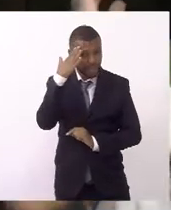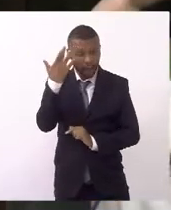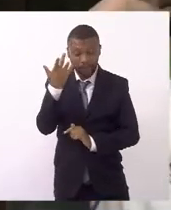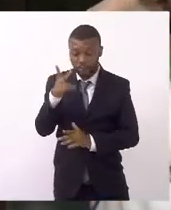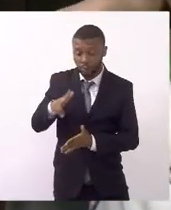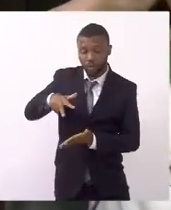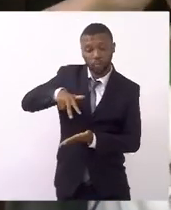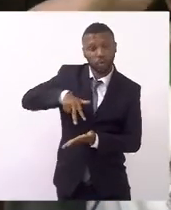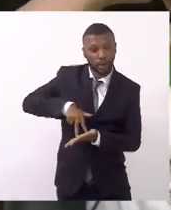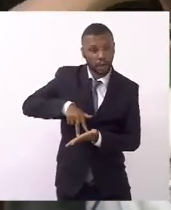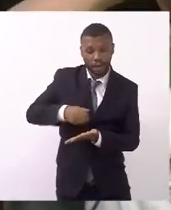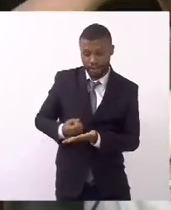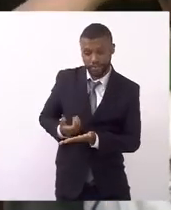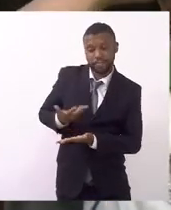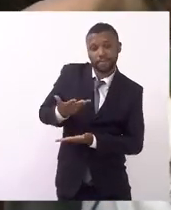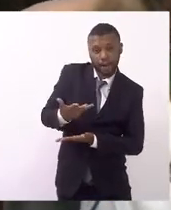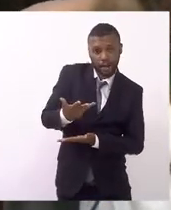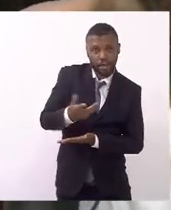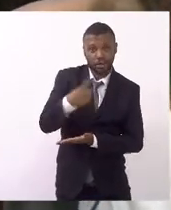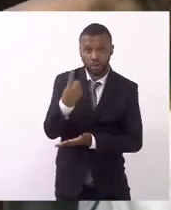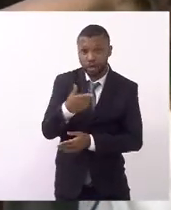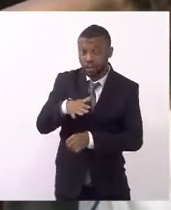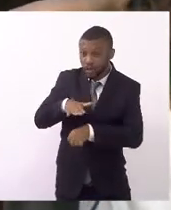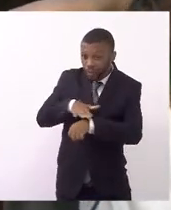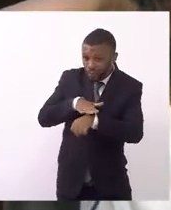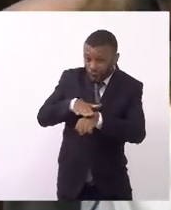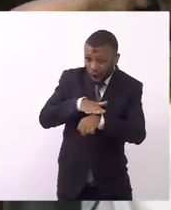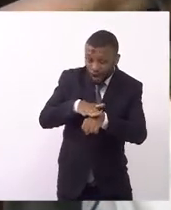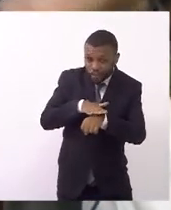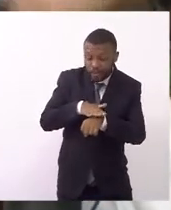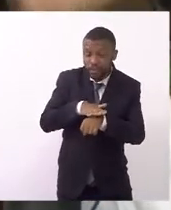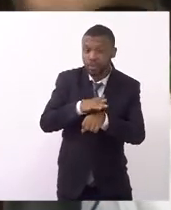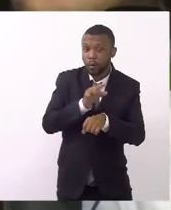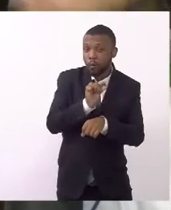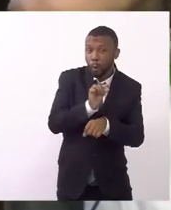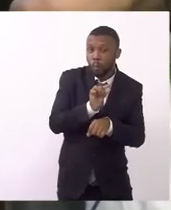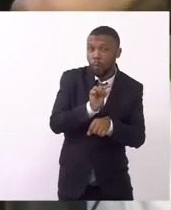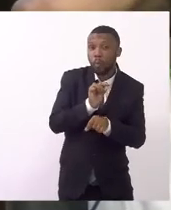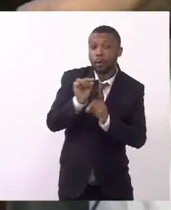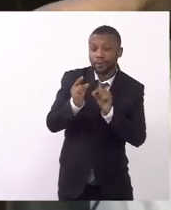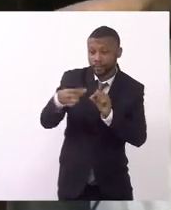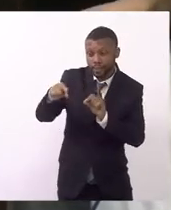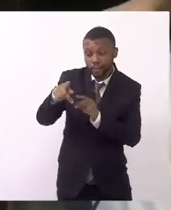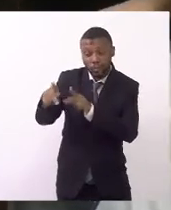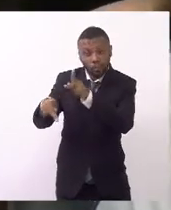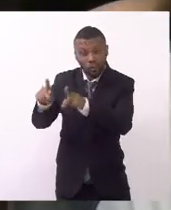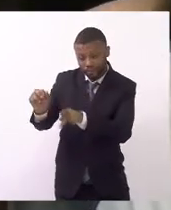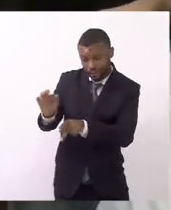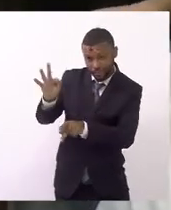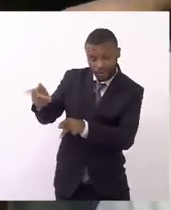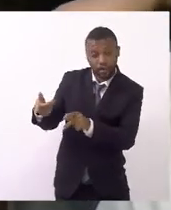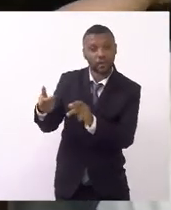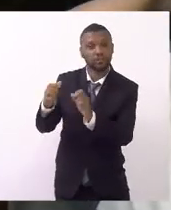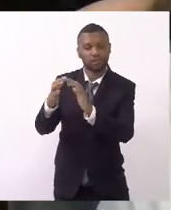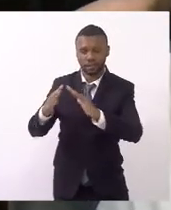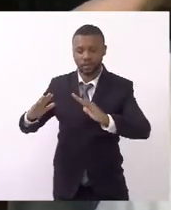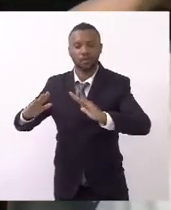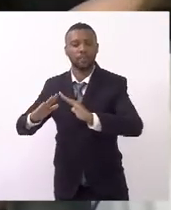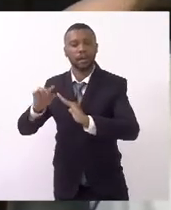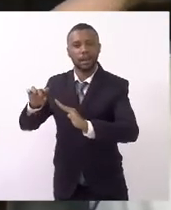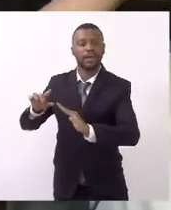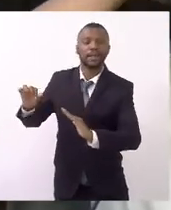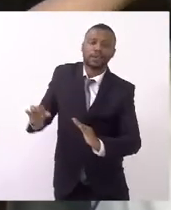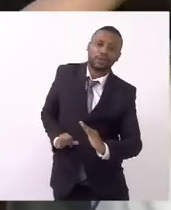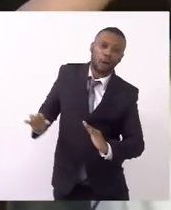é um lugar de quem não sofre na pele o que você sofre no cotidiano mas que tem a sensibilidade de